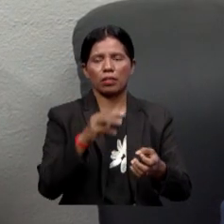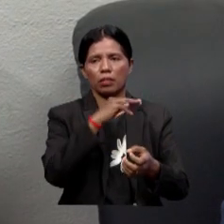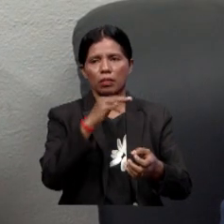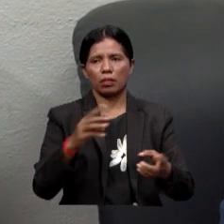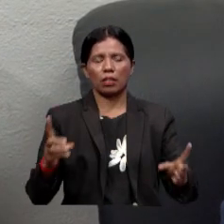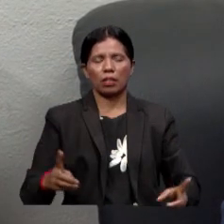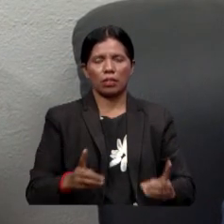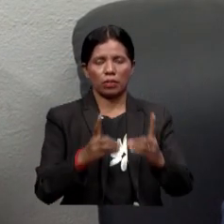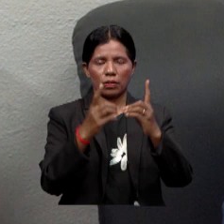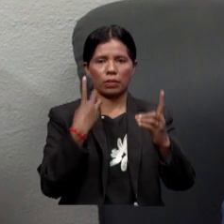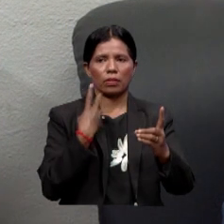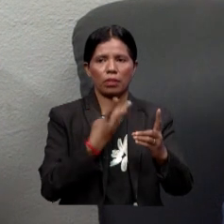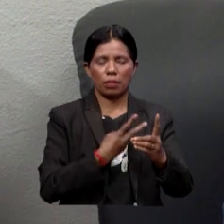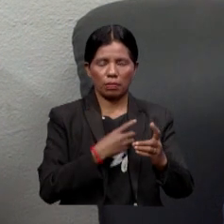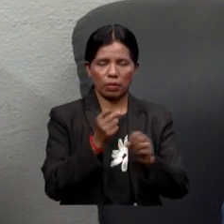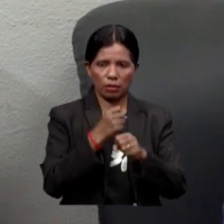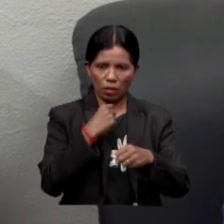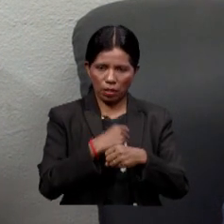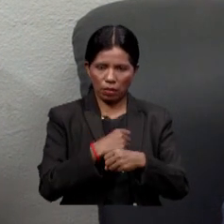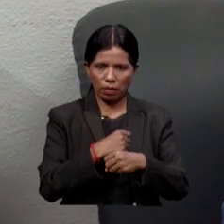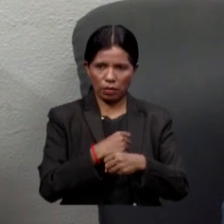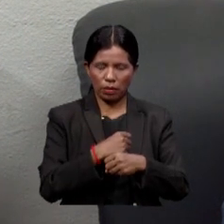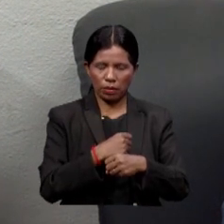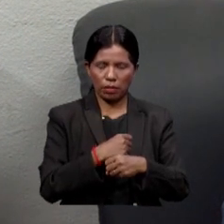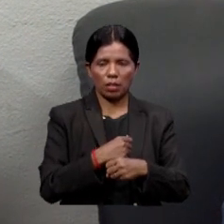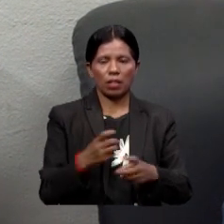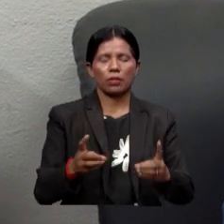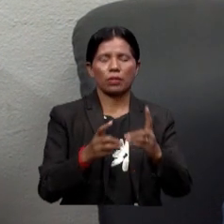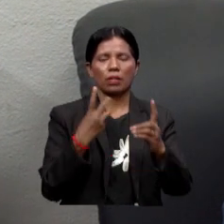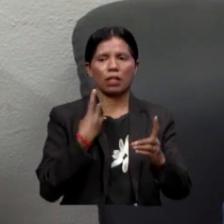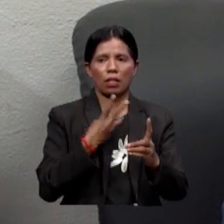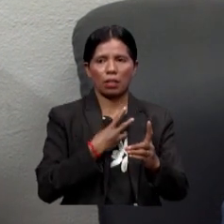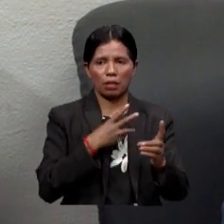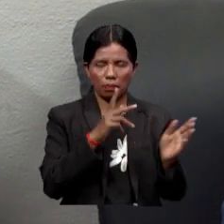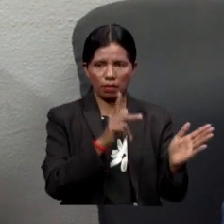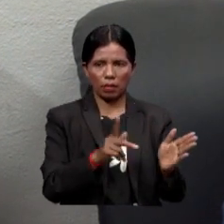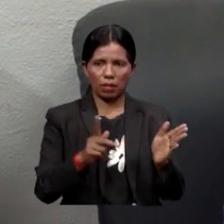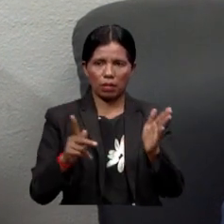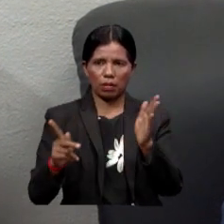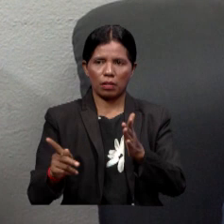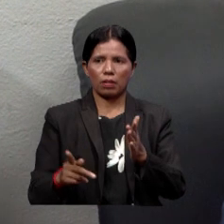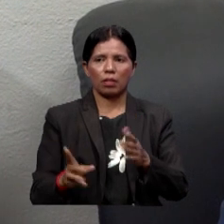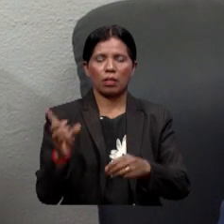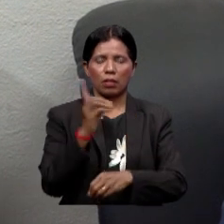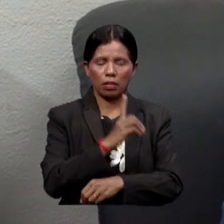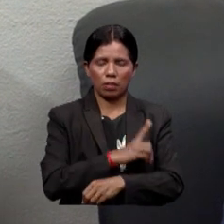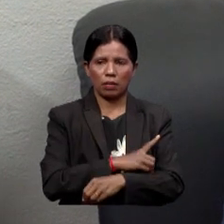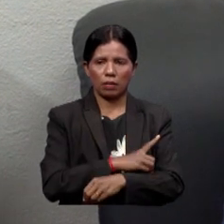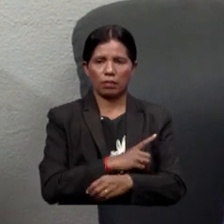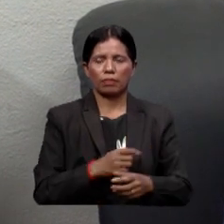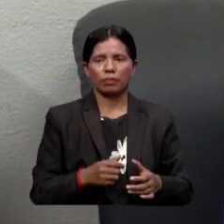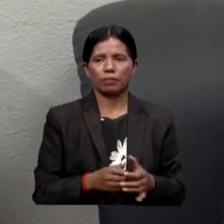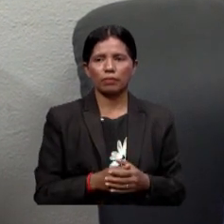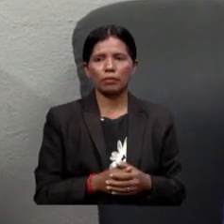solo ia sala OPD, solo depois a meu plano va loro pouco te lembro moras